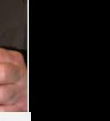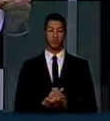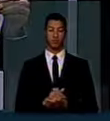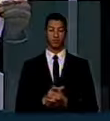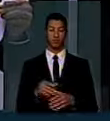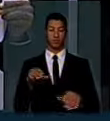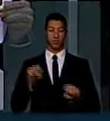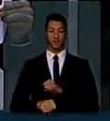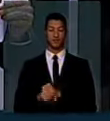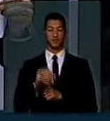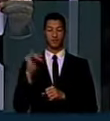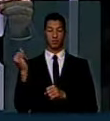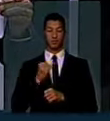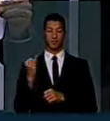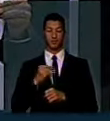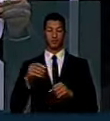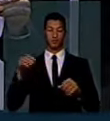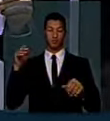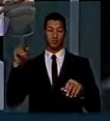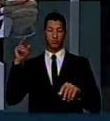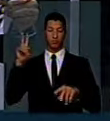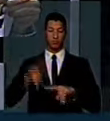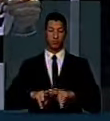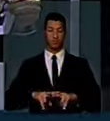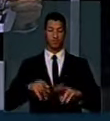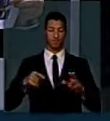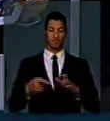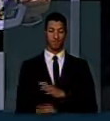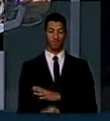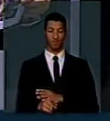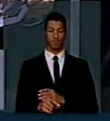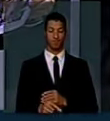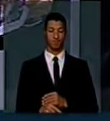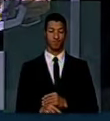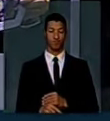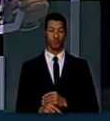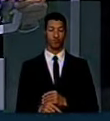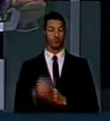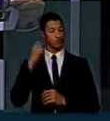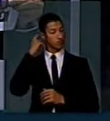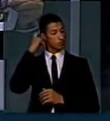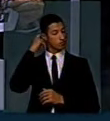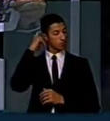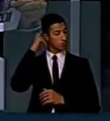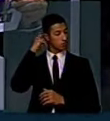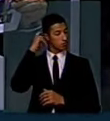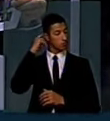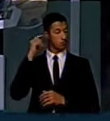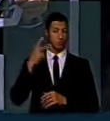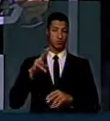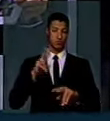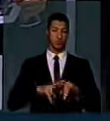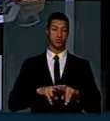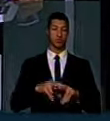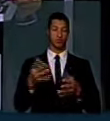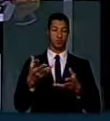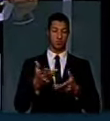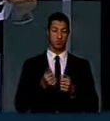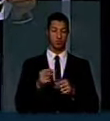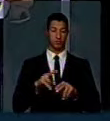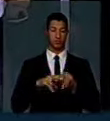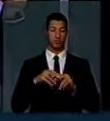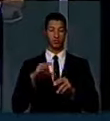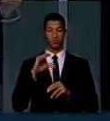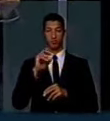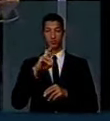foi condenado na Itália à prisão perpétua. E a sua pena foi referendada pela